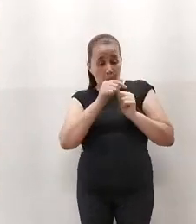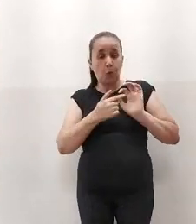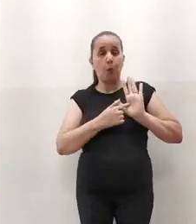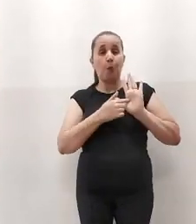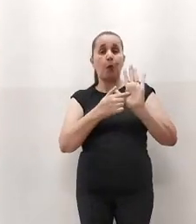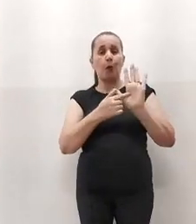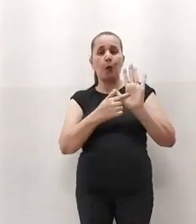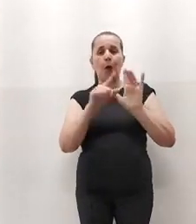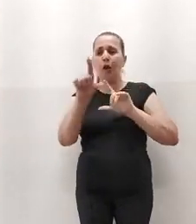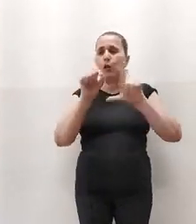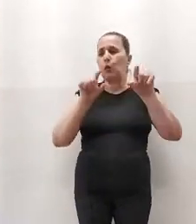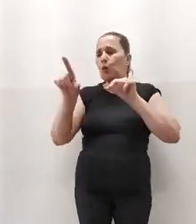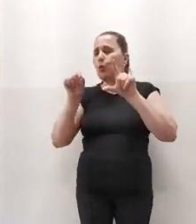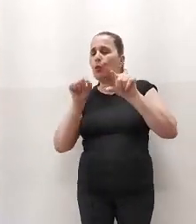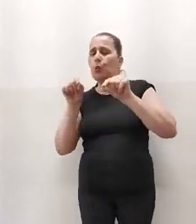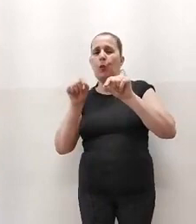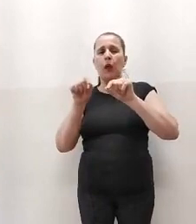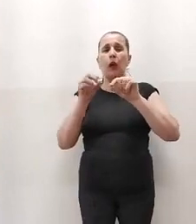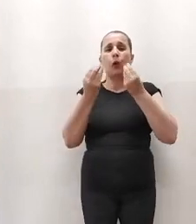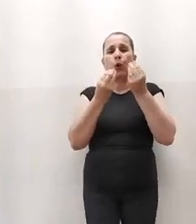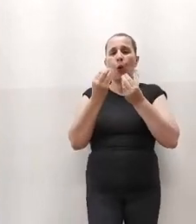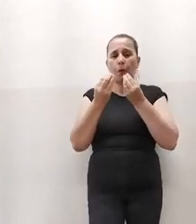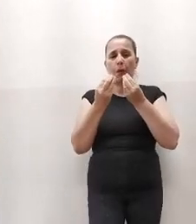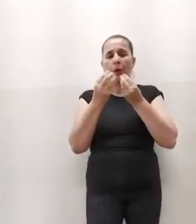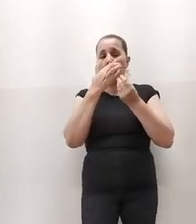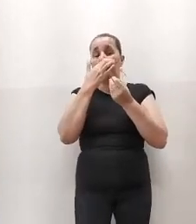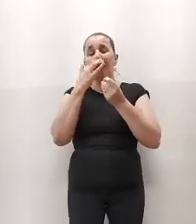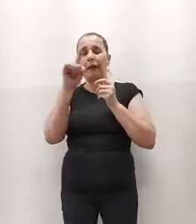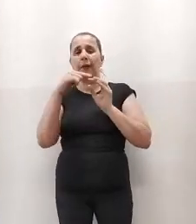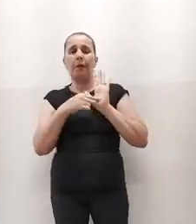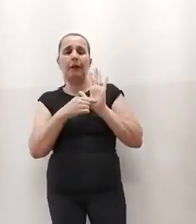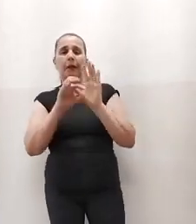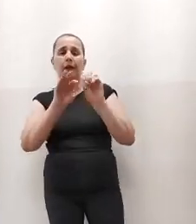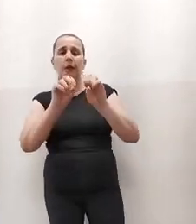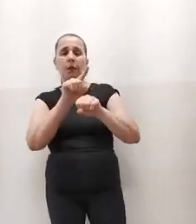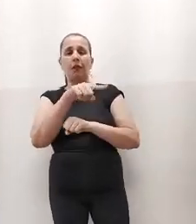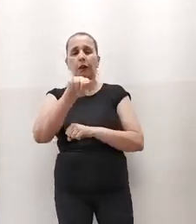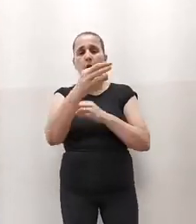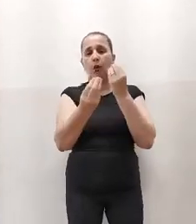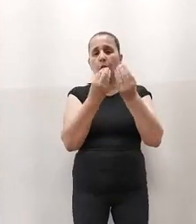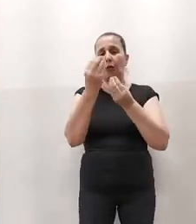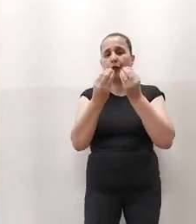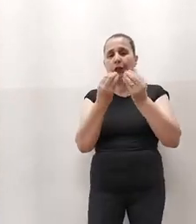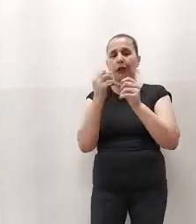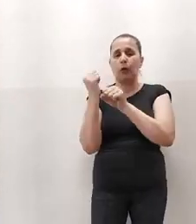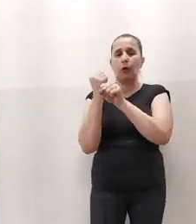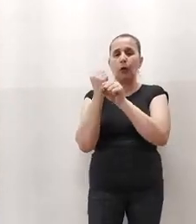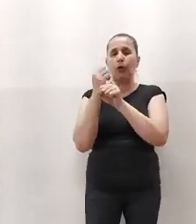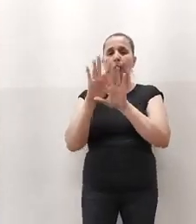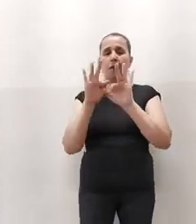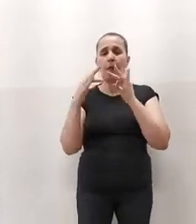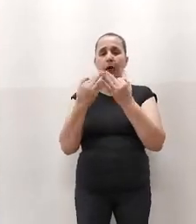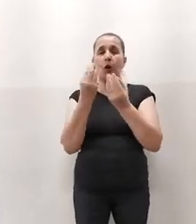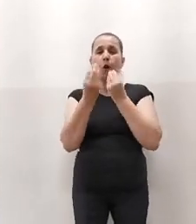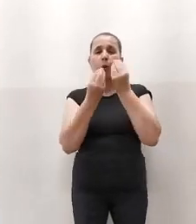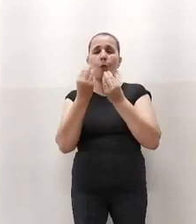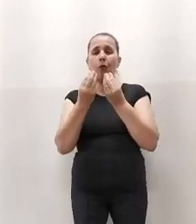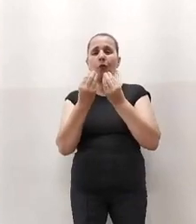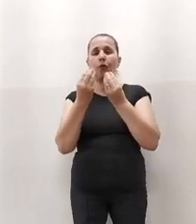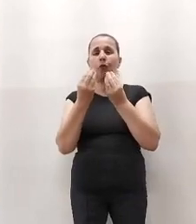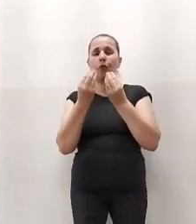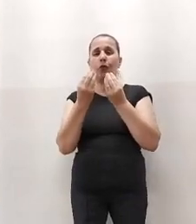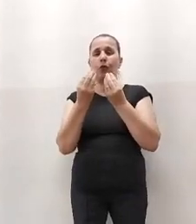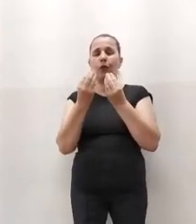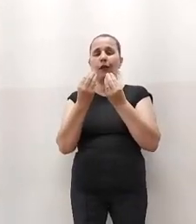você escolhe as coisas, foi o mundo que ditou para você, ensinou para você como você constrói uma família, como você